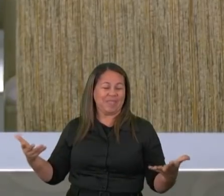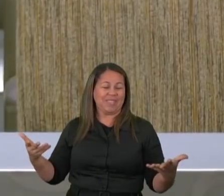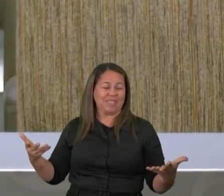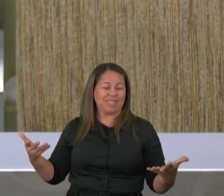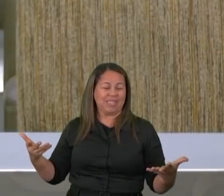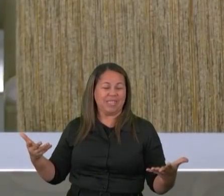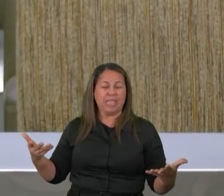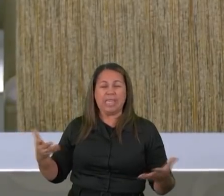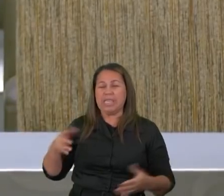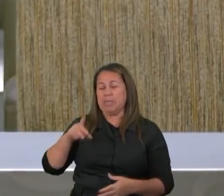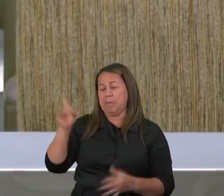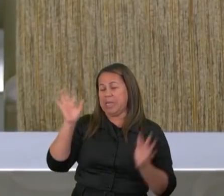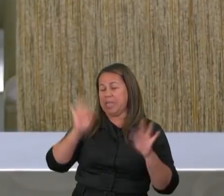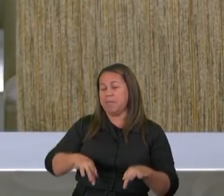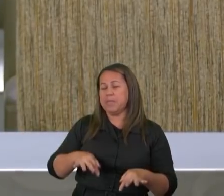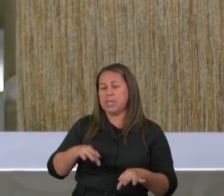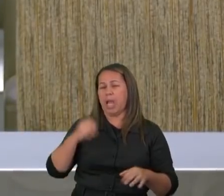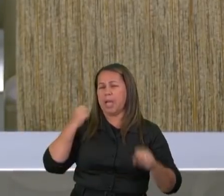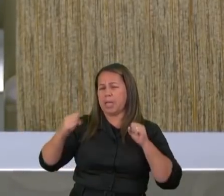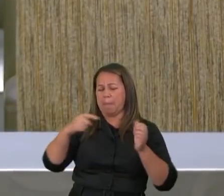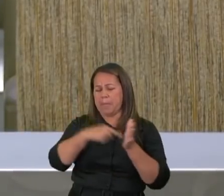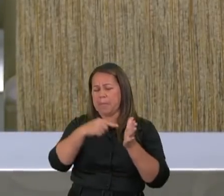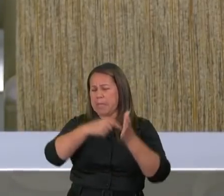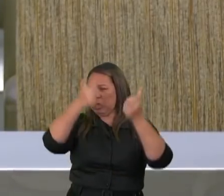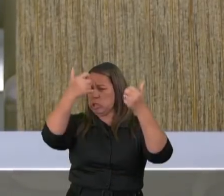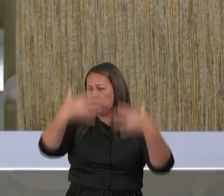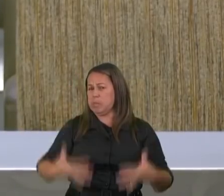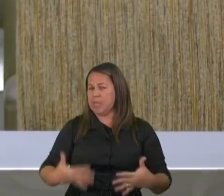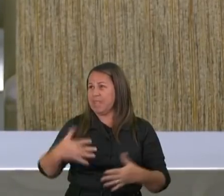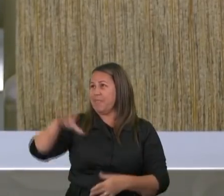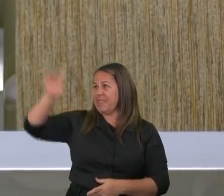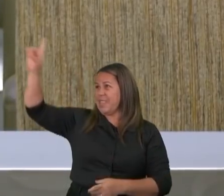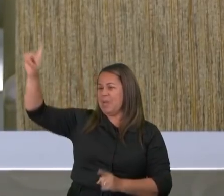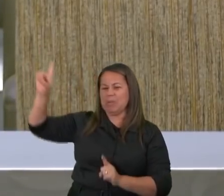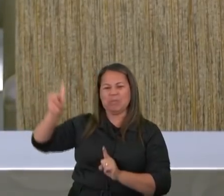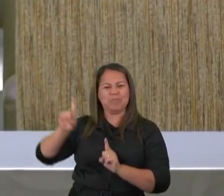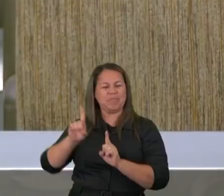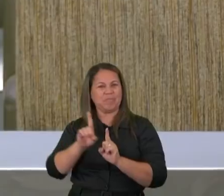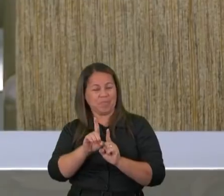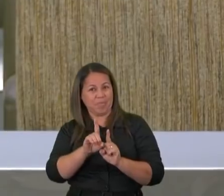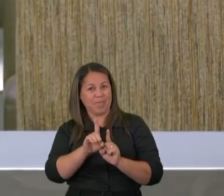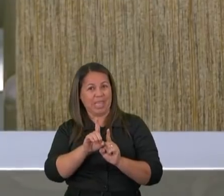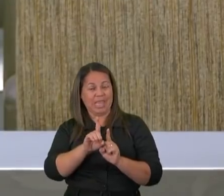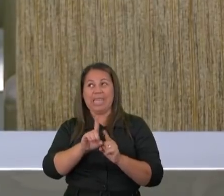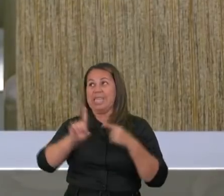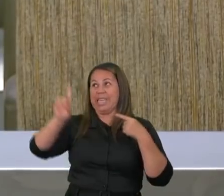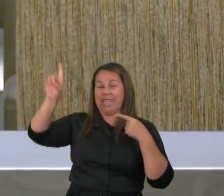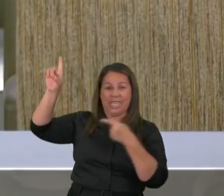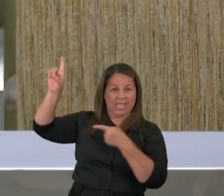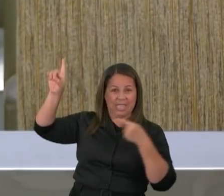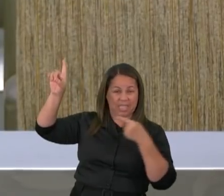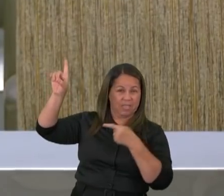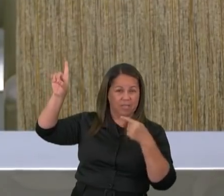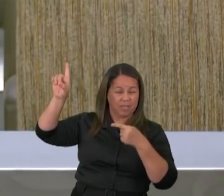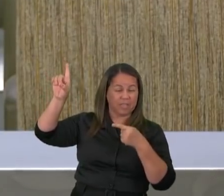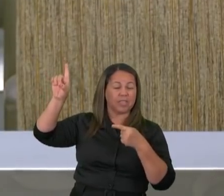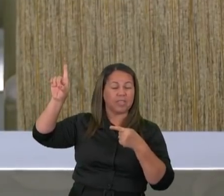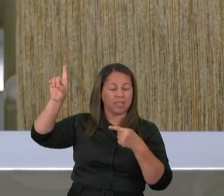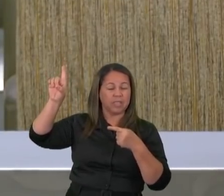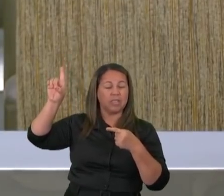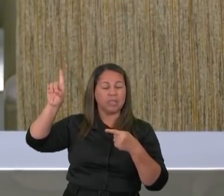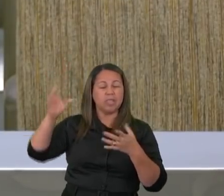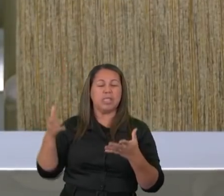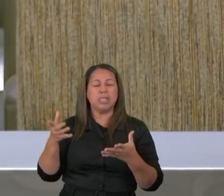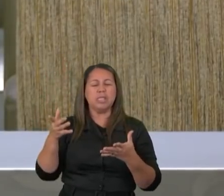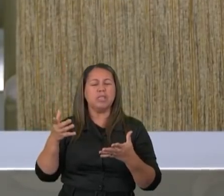ele mostra aqui também que o Deus que está ao nosso lado, ele é o Deus que quebra os